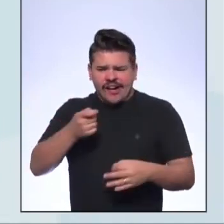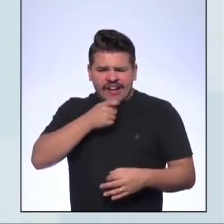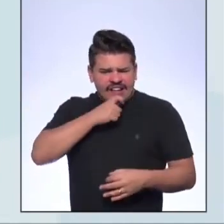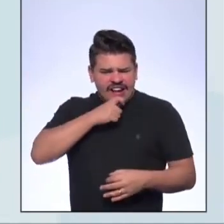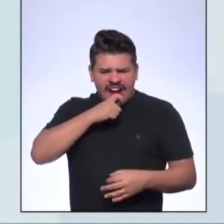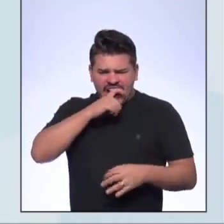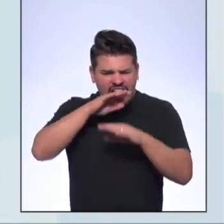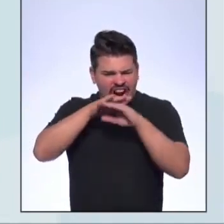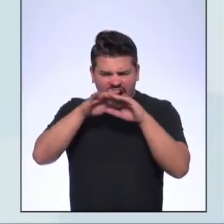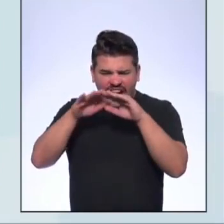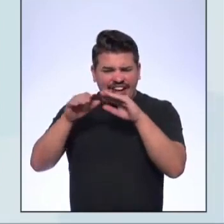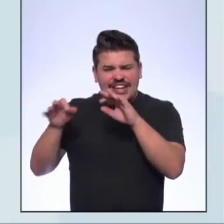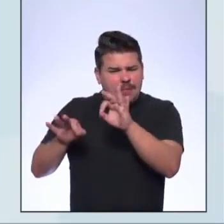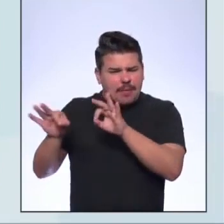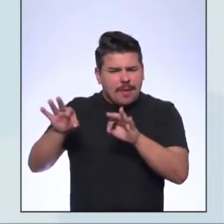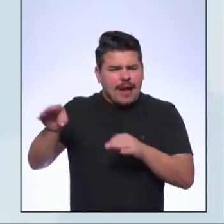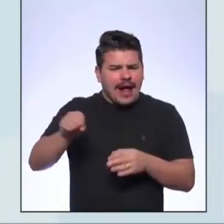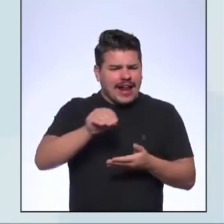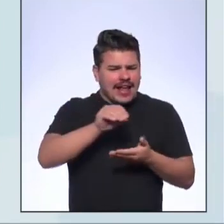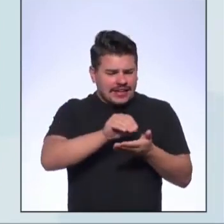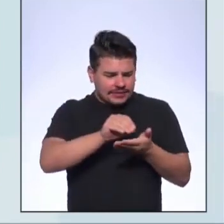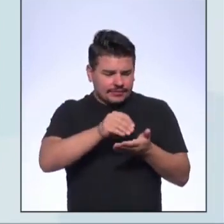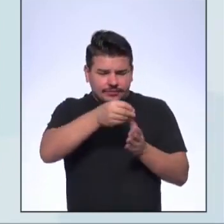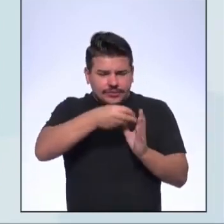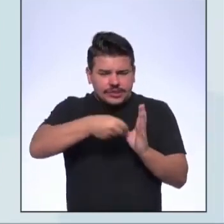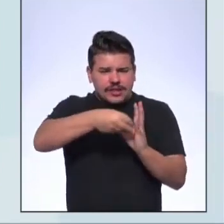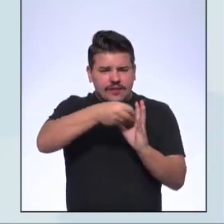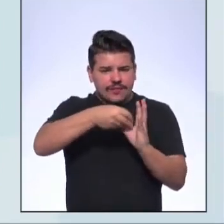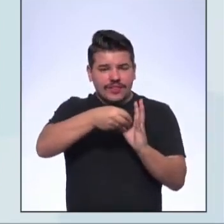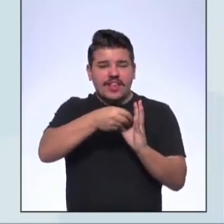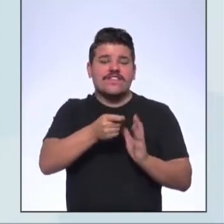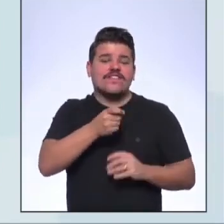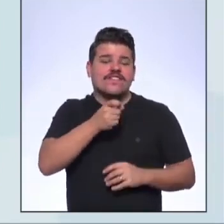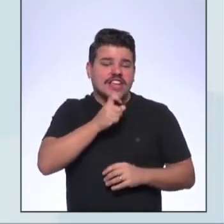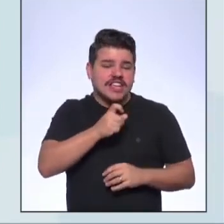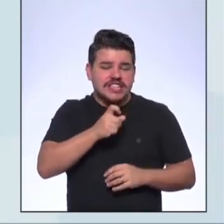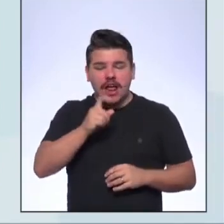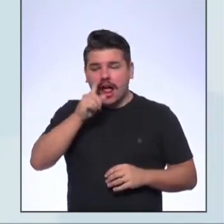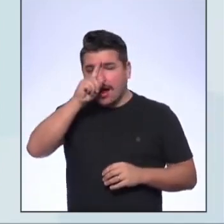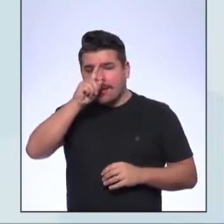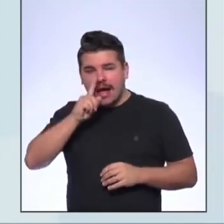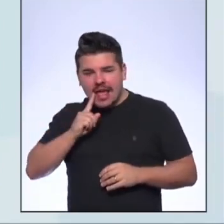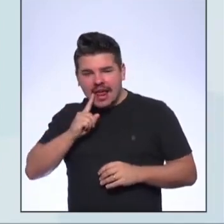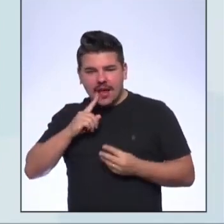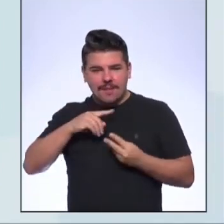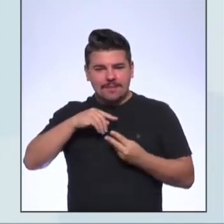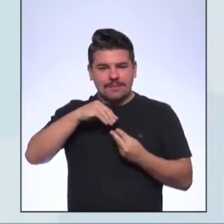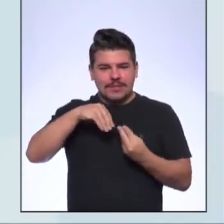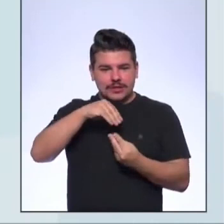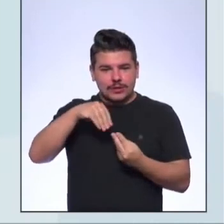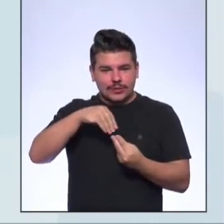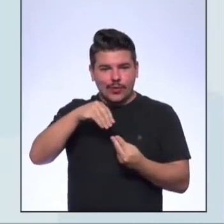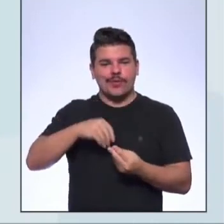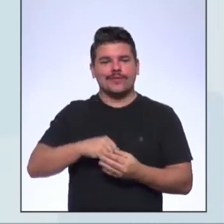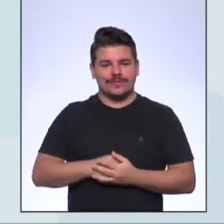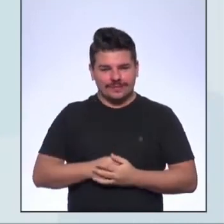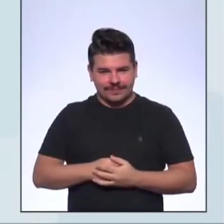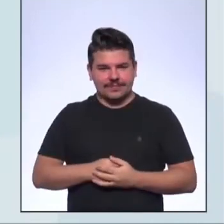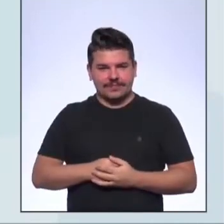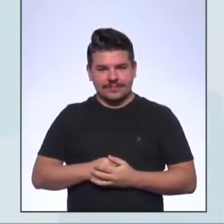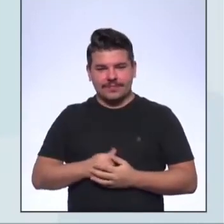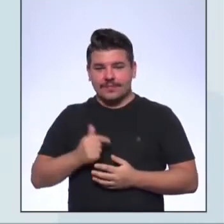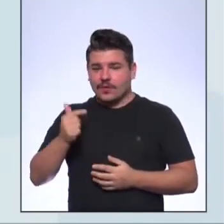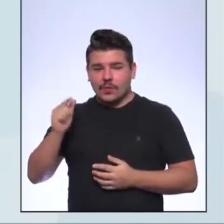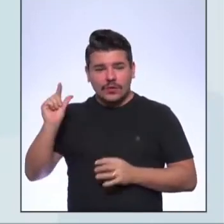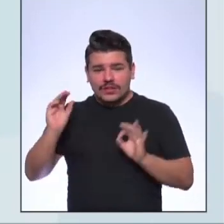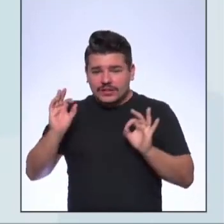Então, ele pegou essa planta para a semente verde e cruzou ela com uma planta que só